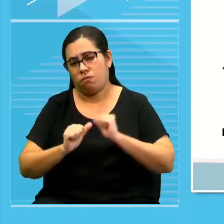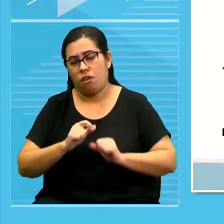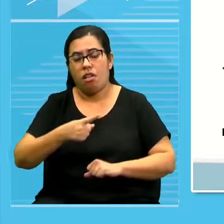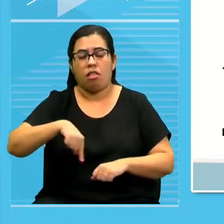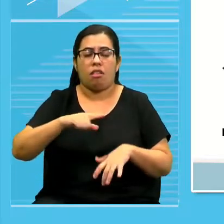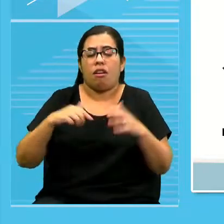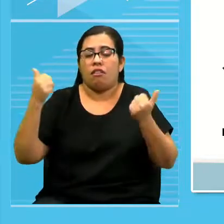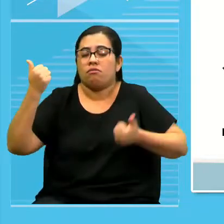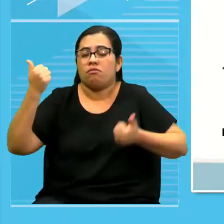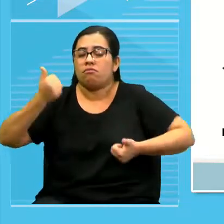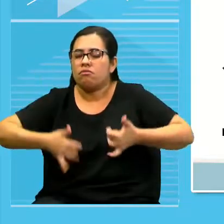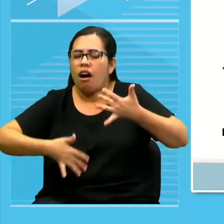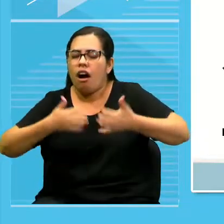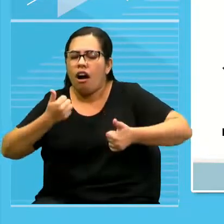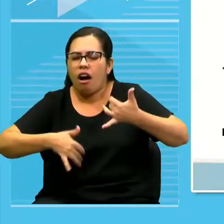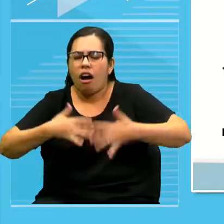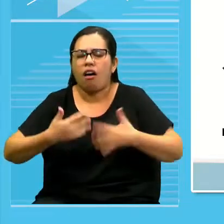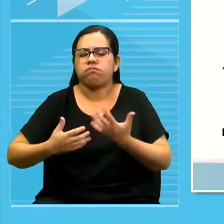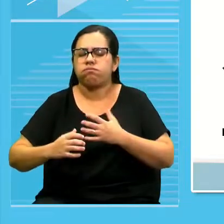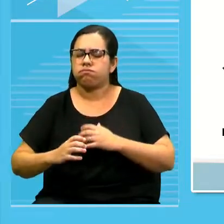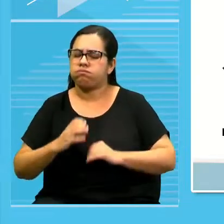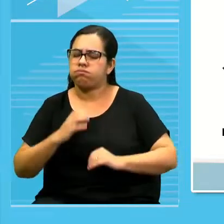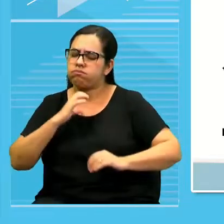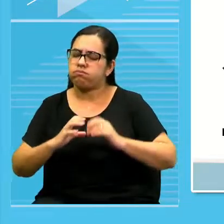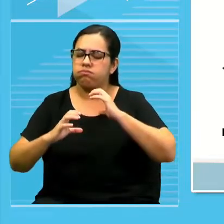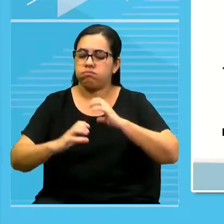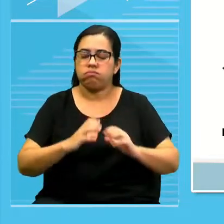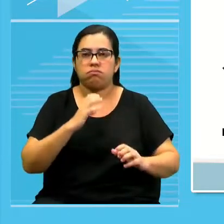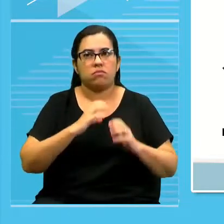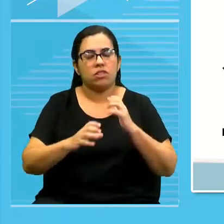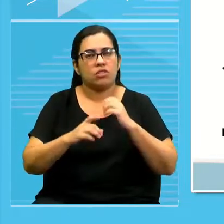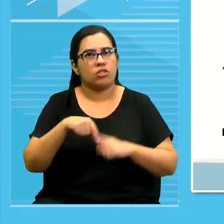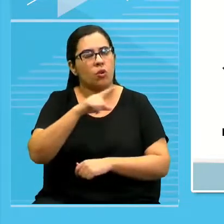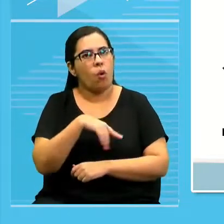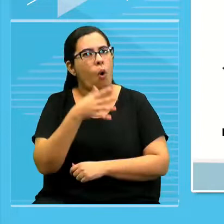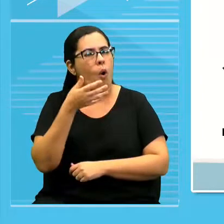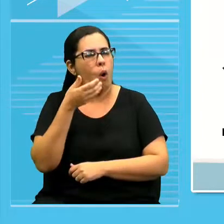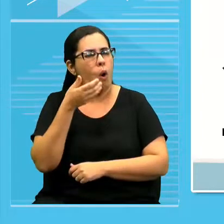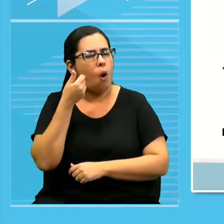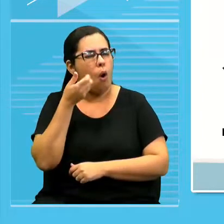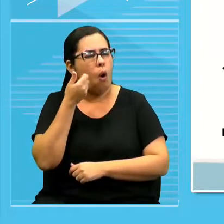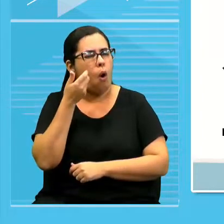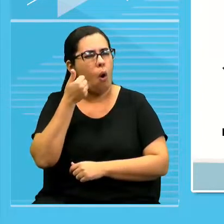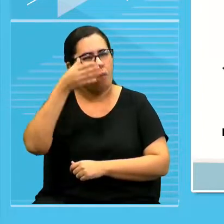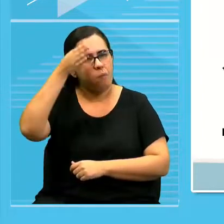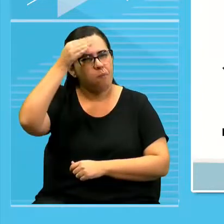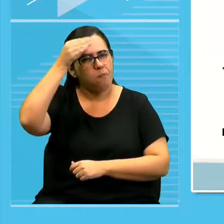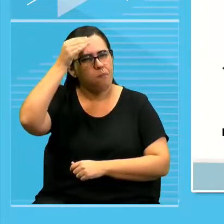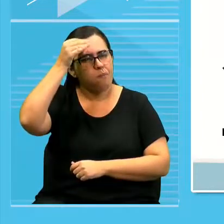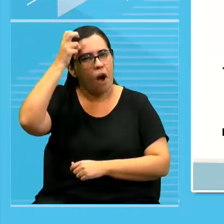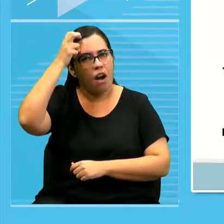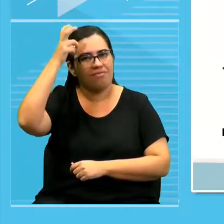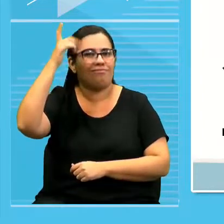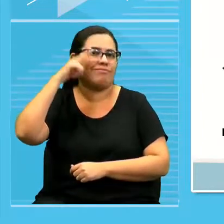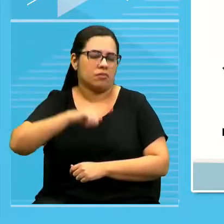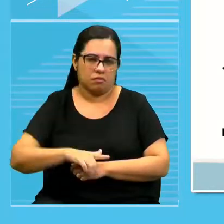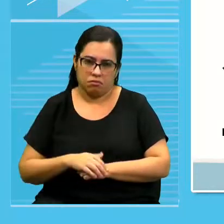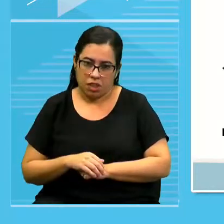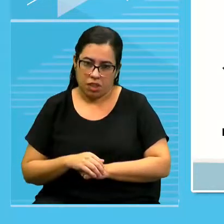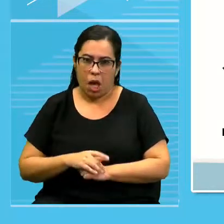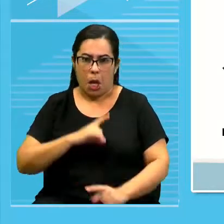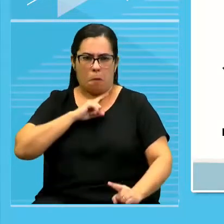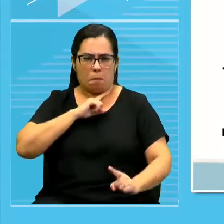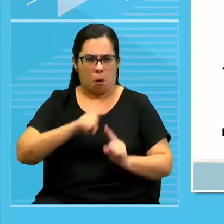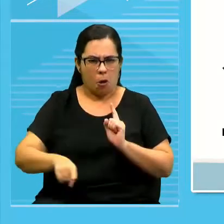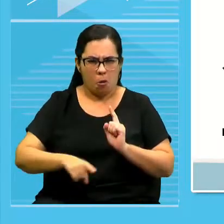fala mais a gente conversa a gente vai adquirindo conhecimento não precisa ter nada proibido